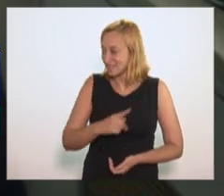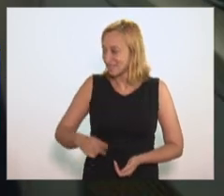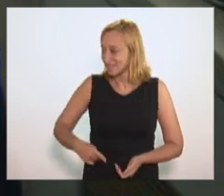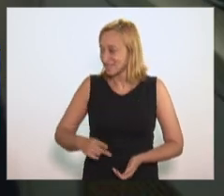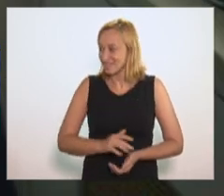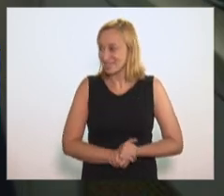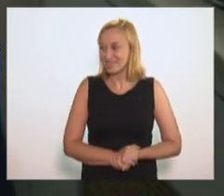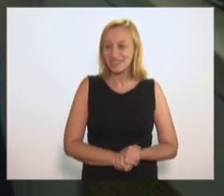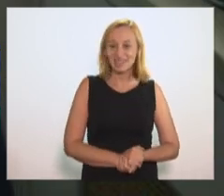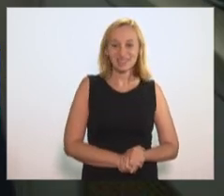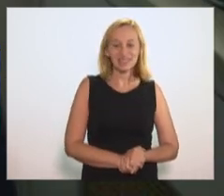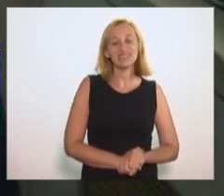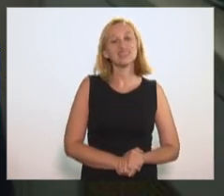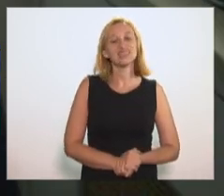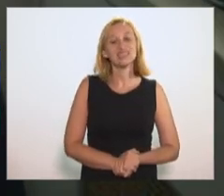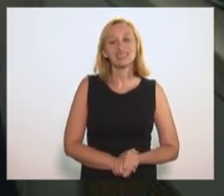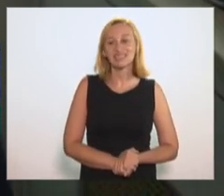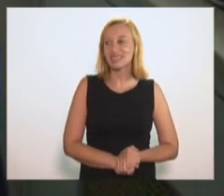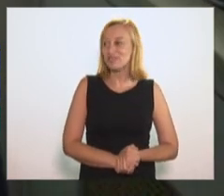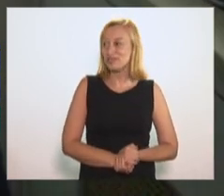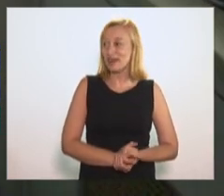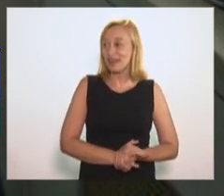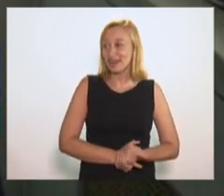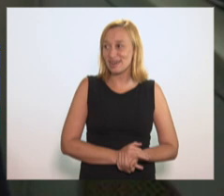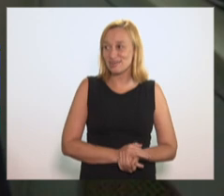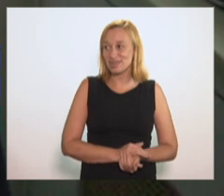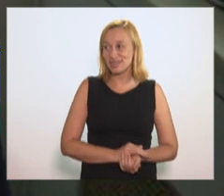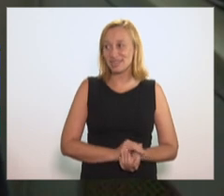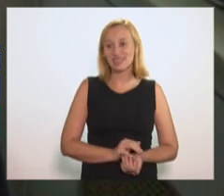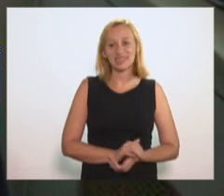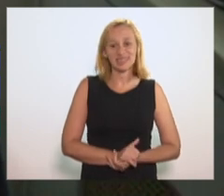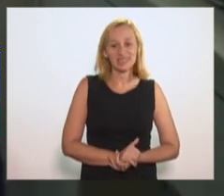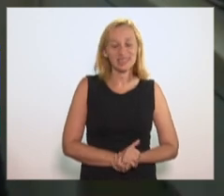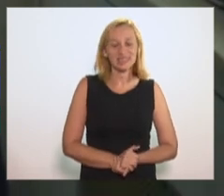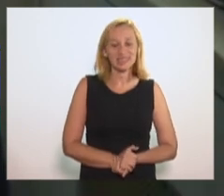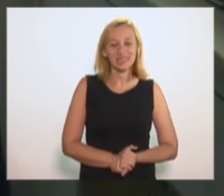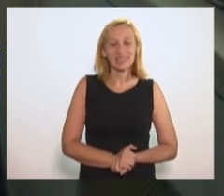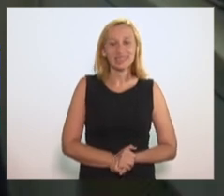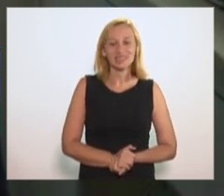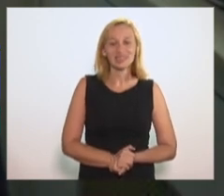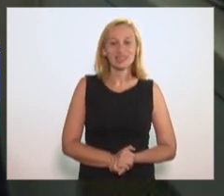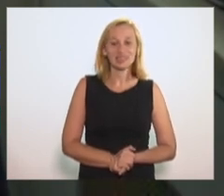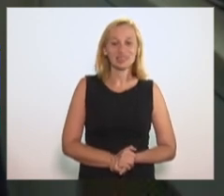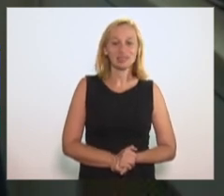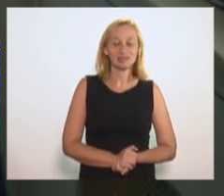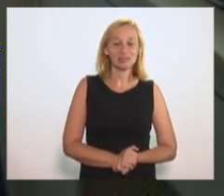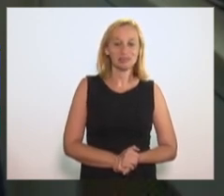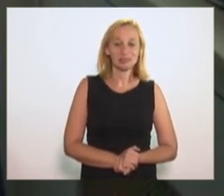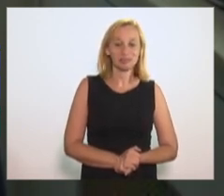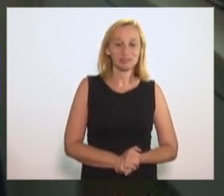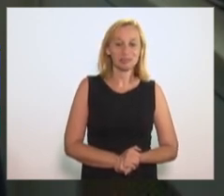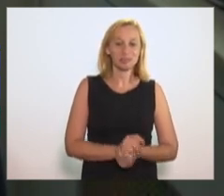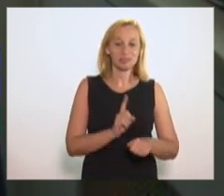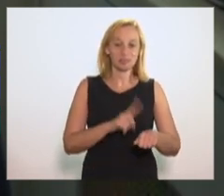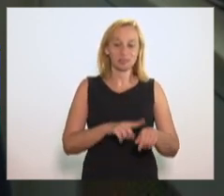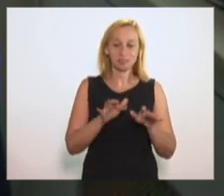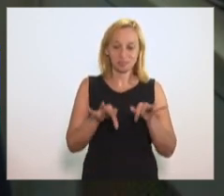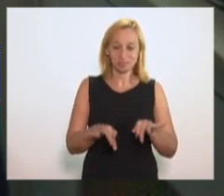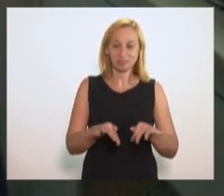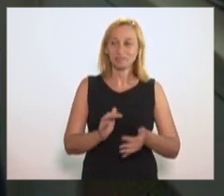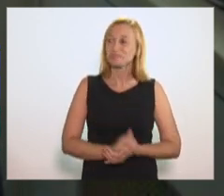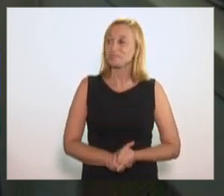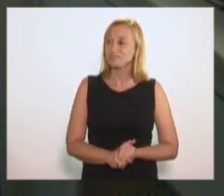senhoras e senhores deputados que ainda estão no expediente final